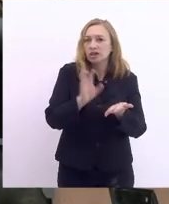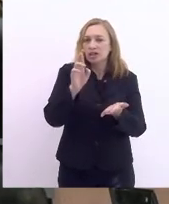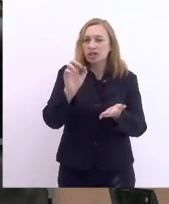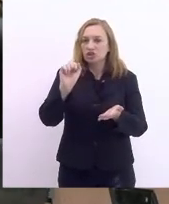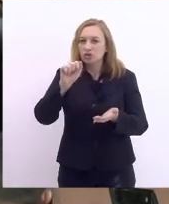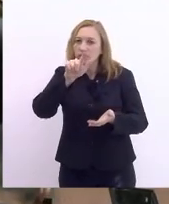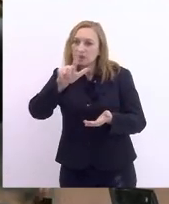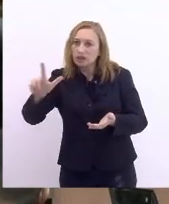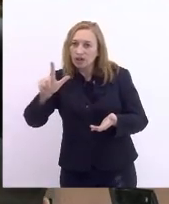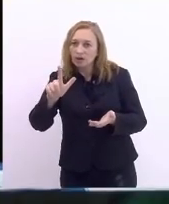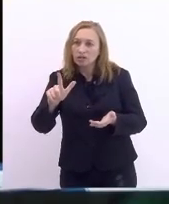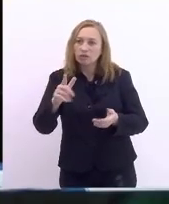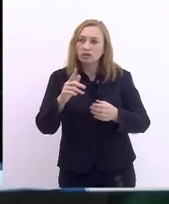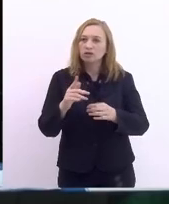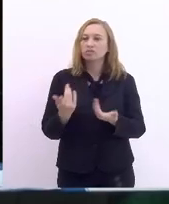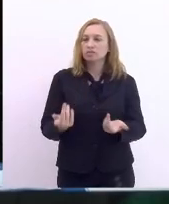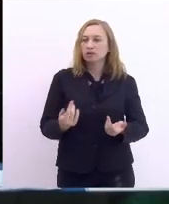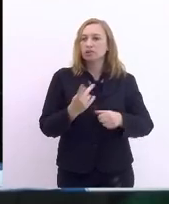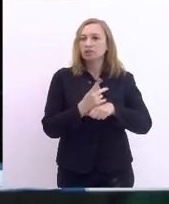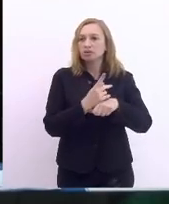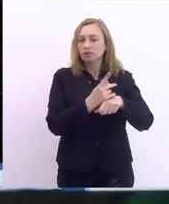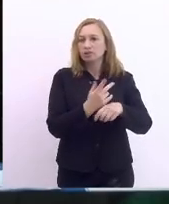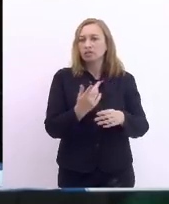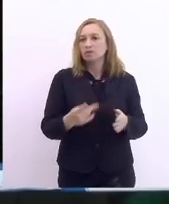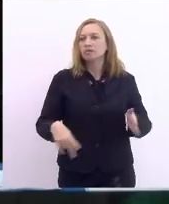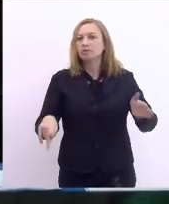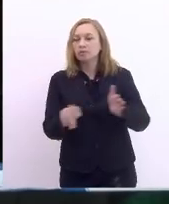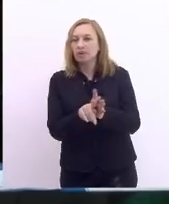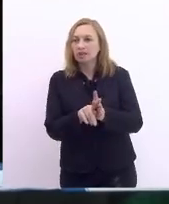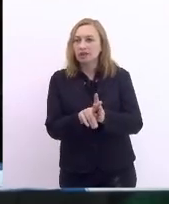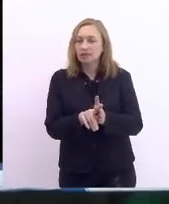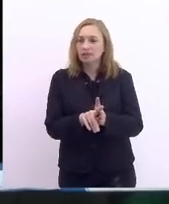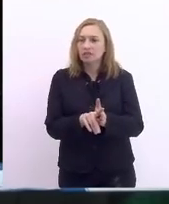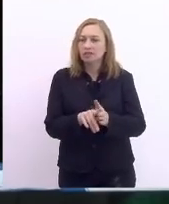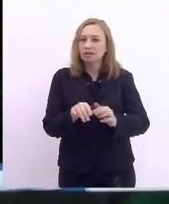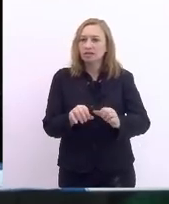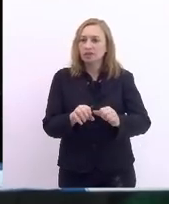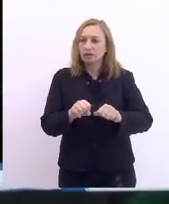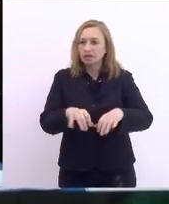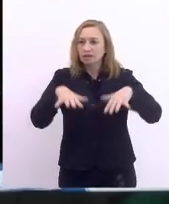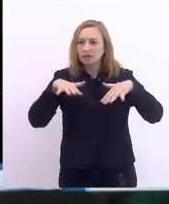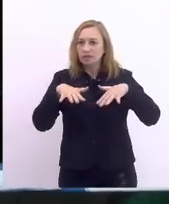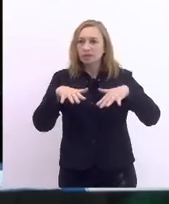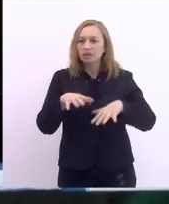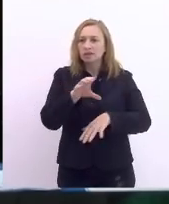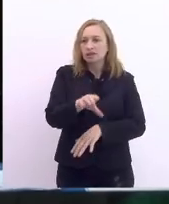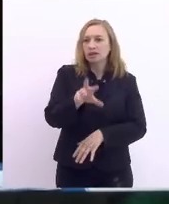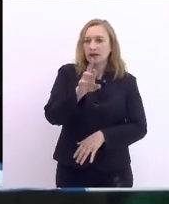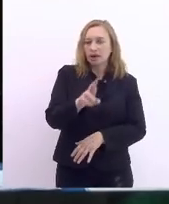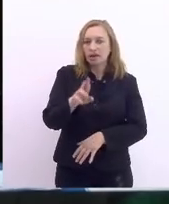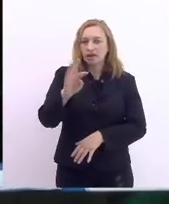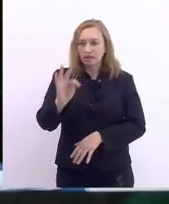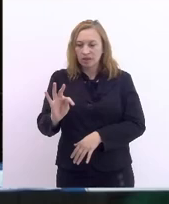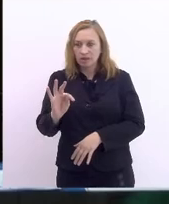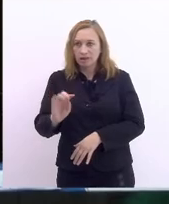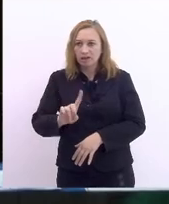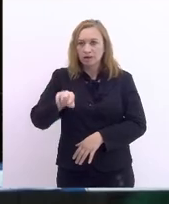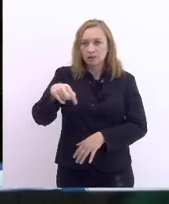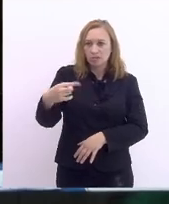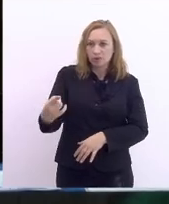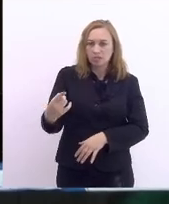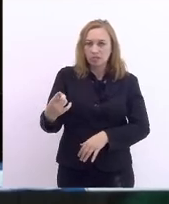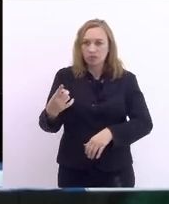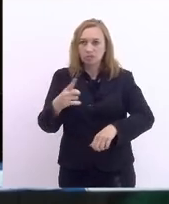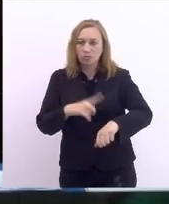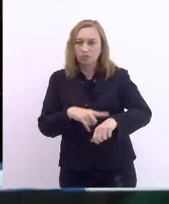titulares e suplentes que farão parte do plenário deliberativo do crp-rj para o próximo